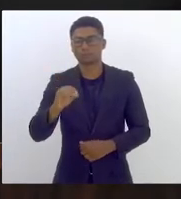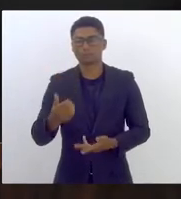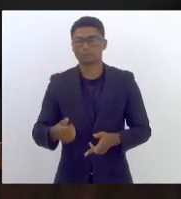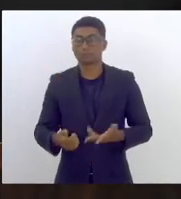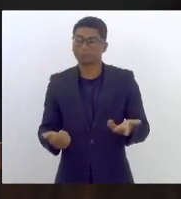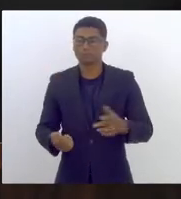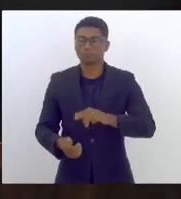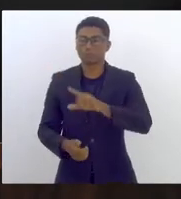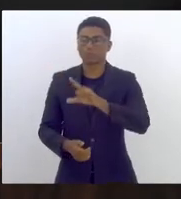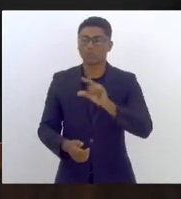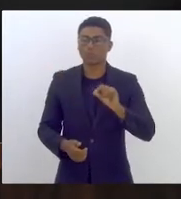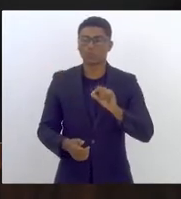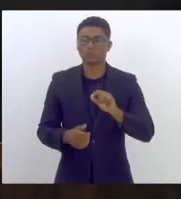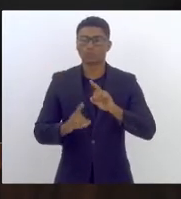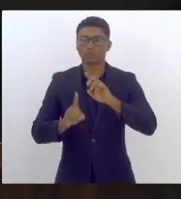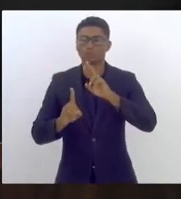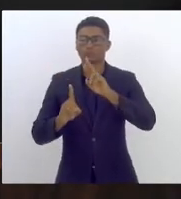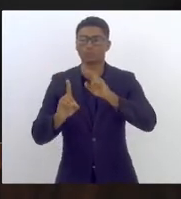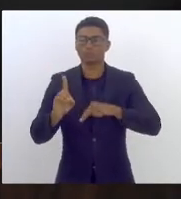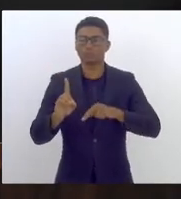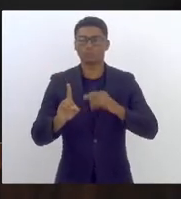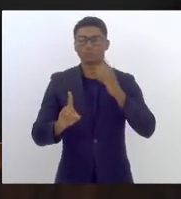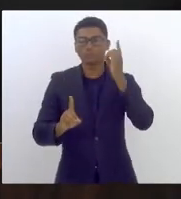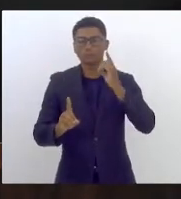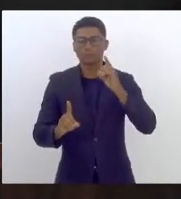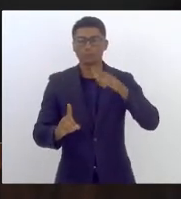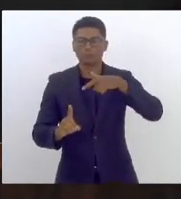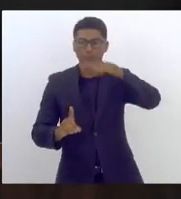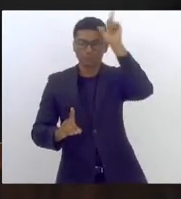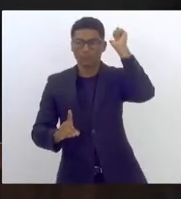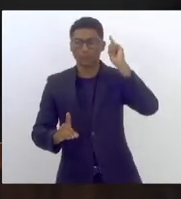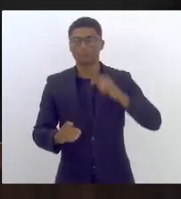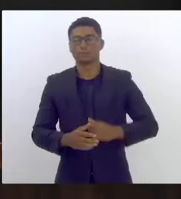designa relator especial Deputado Luiz Paulo